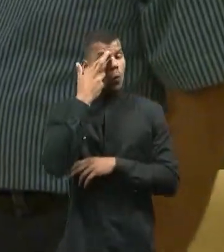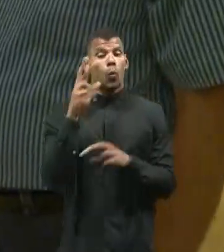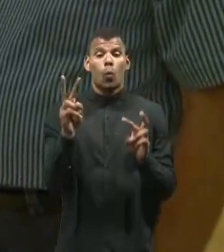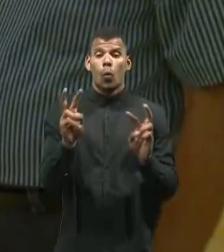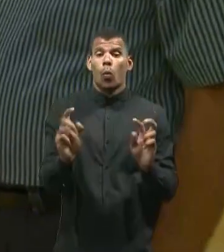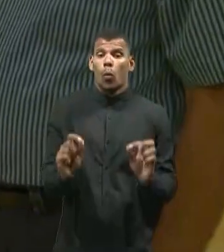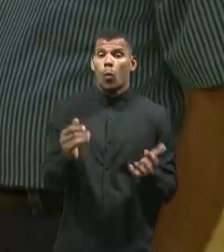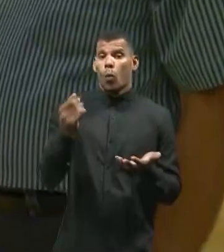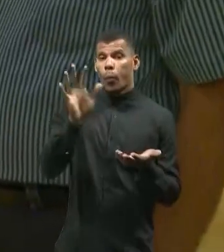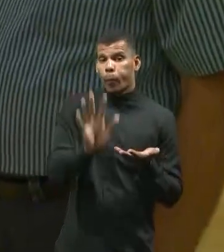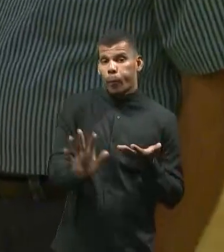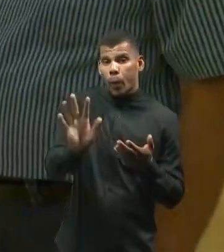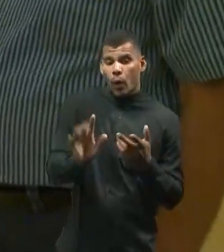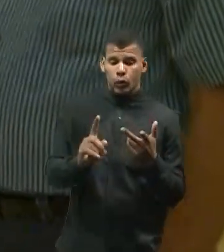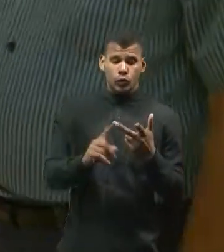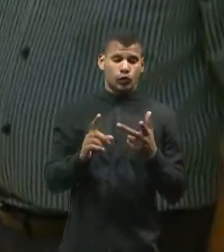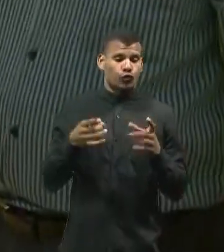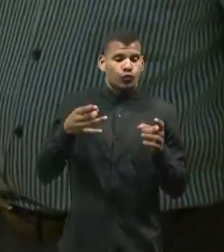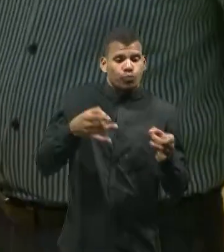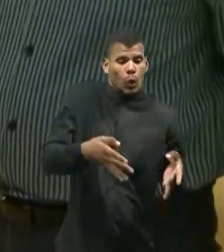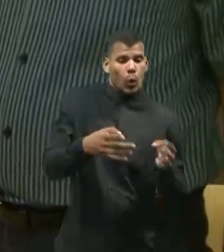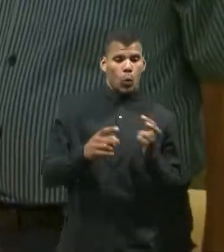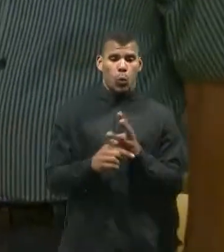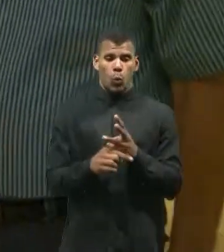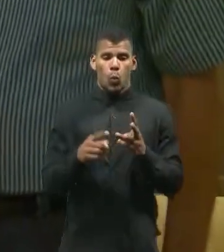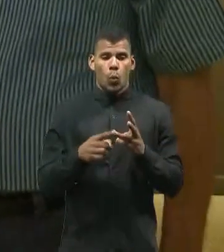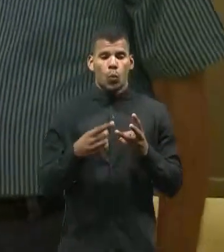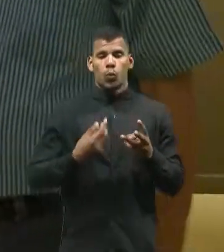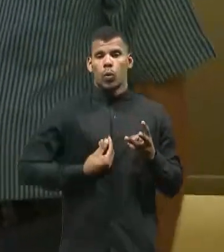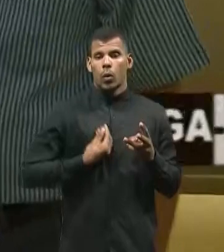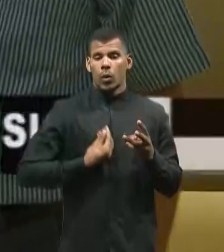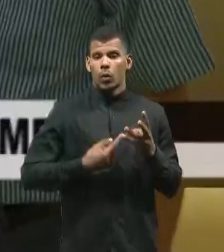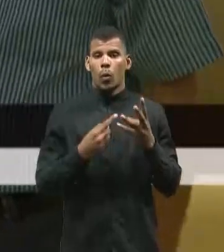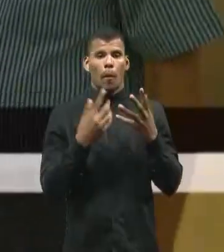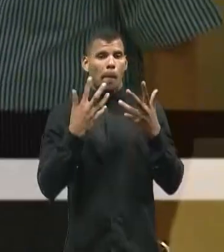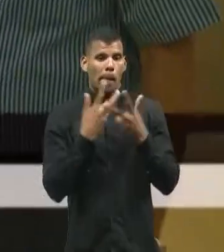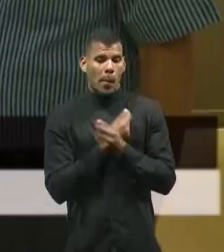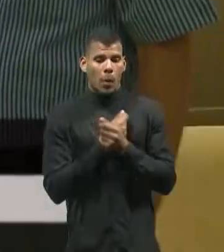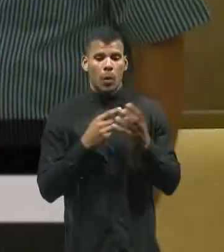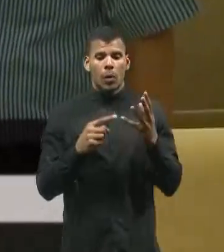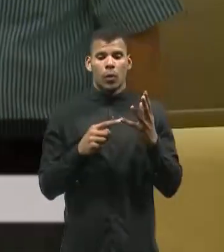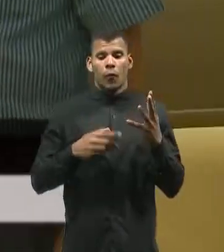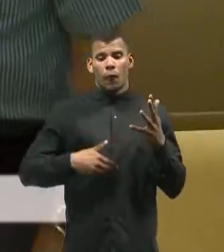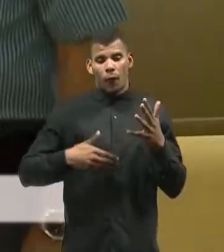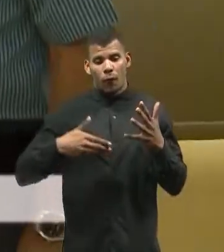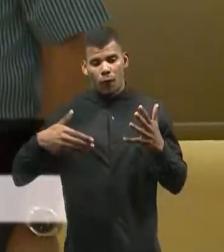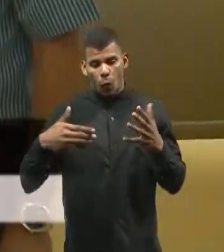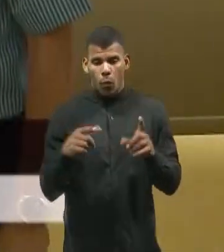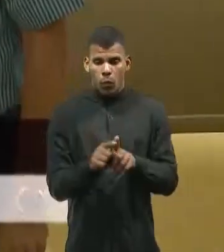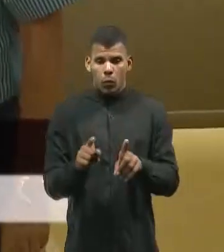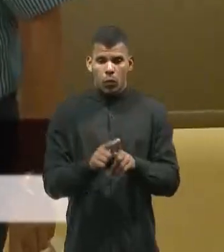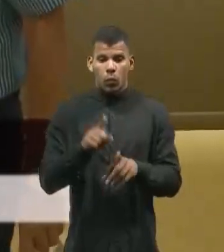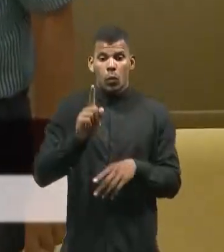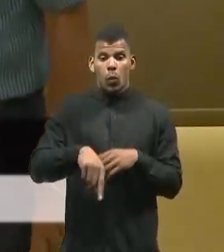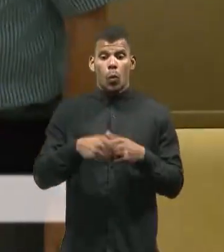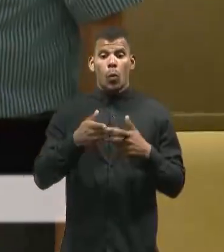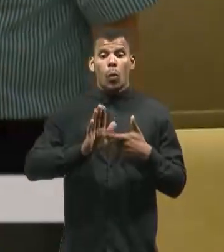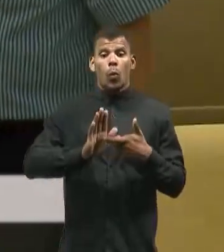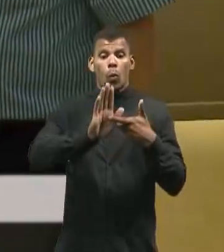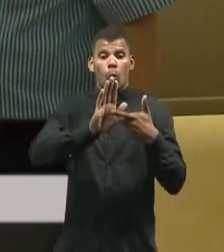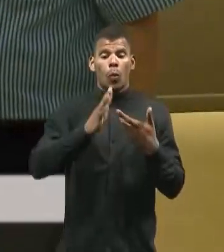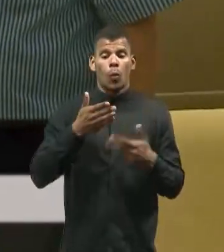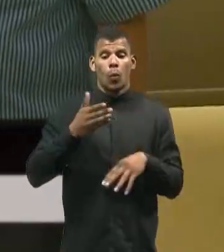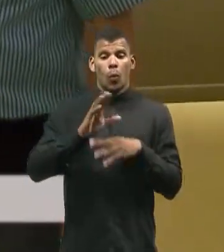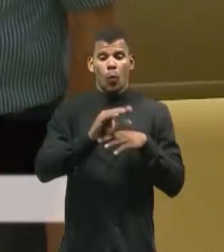é imagem, abandono, existência, beleza, fome, compreende? Então é uma exposição que ela,